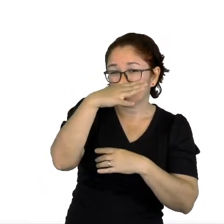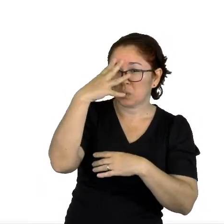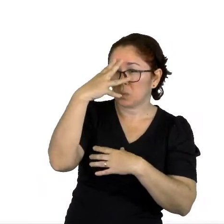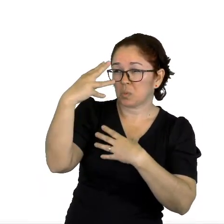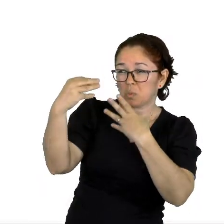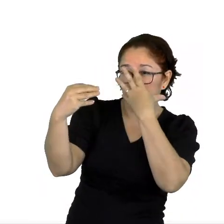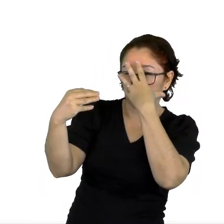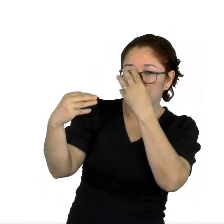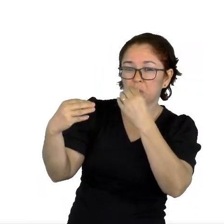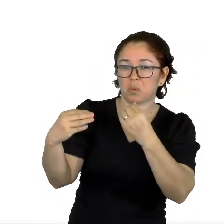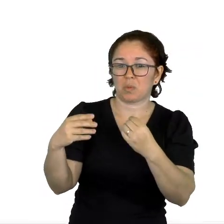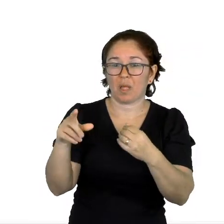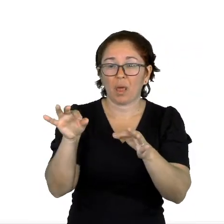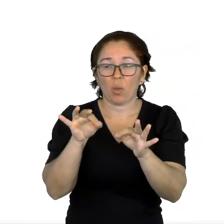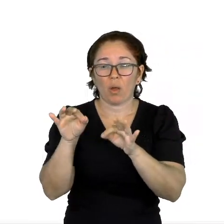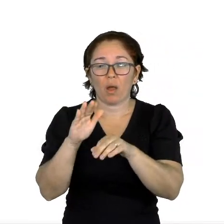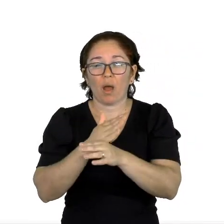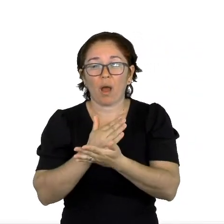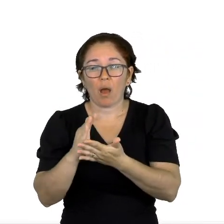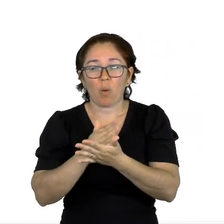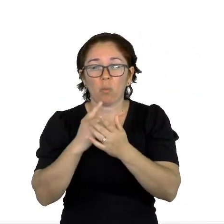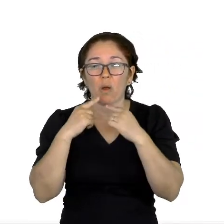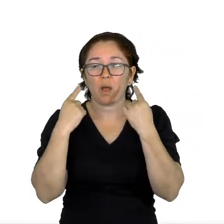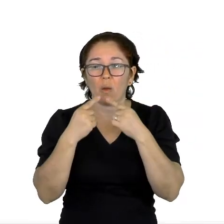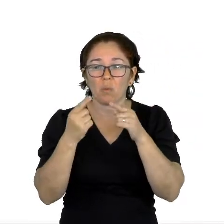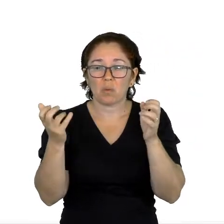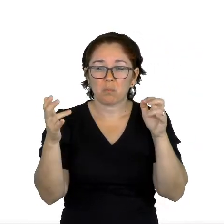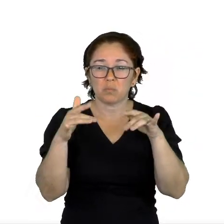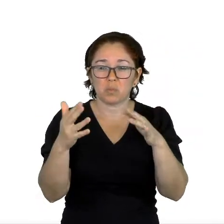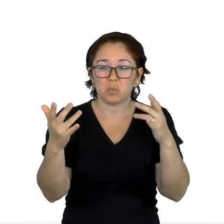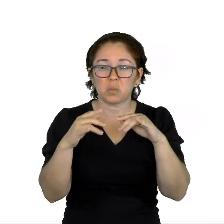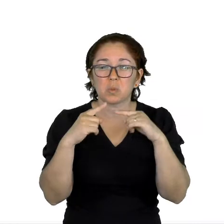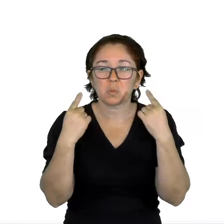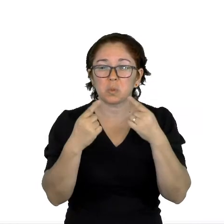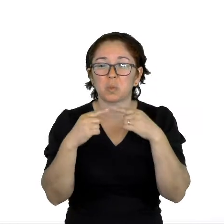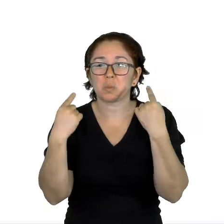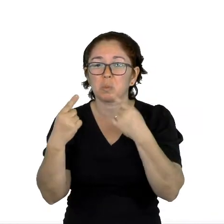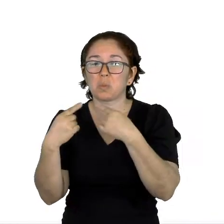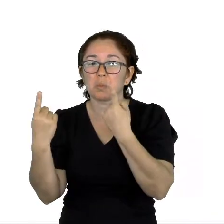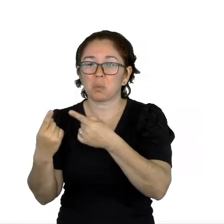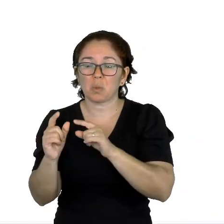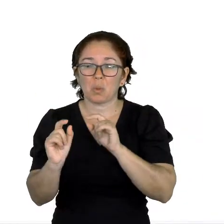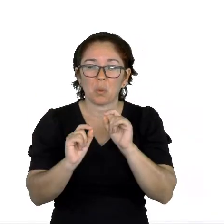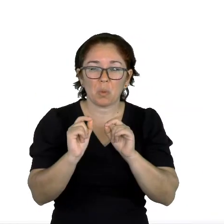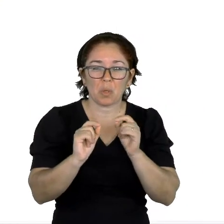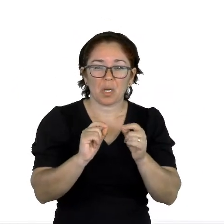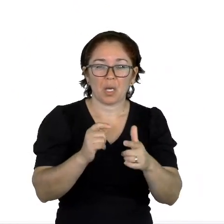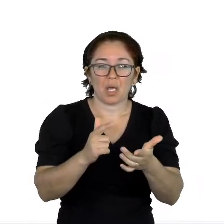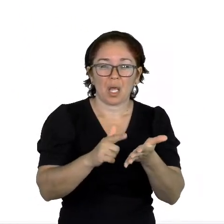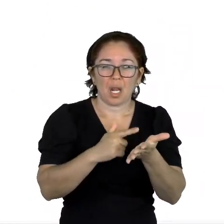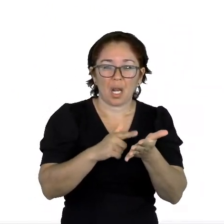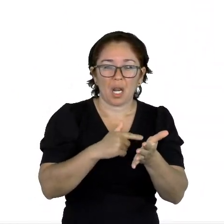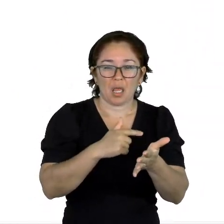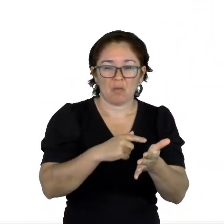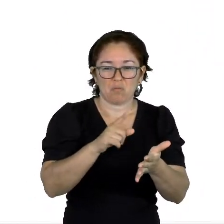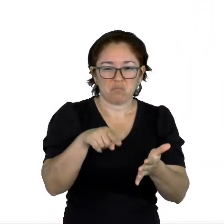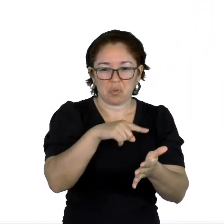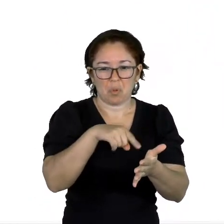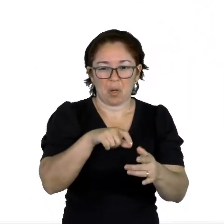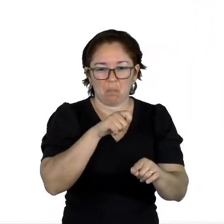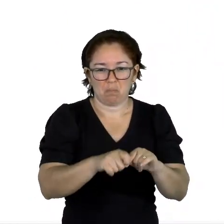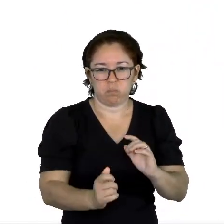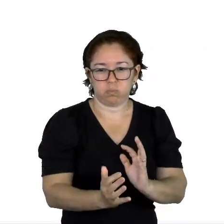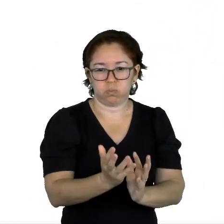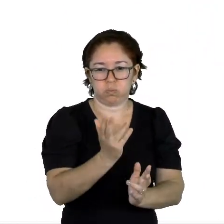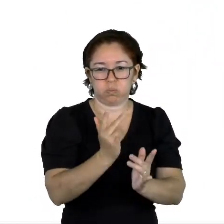comícios celebrados com a ritual queima de livros proibidos, prática que assombra a garota. Então aí a gente